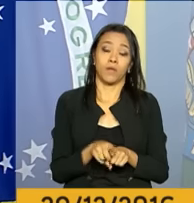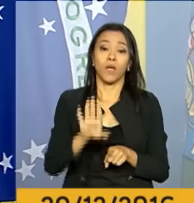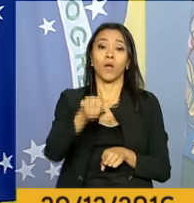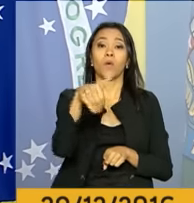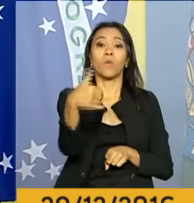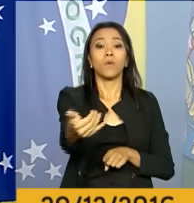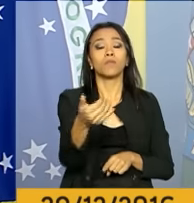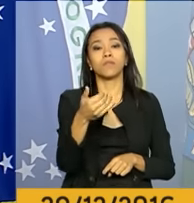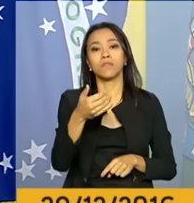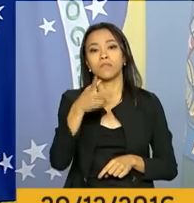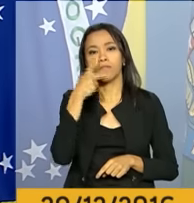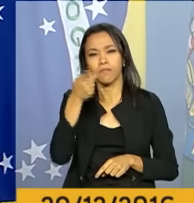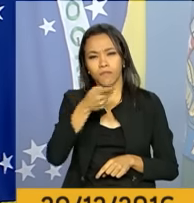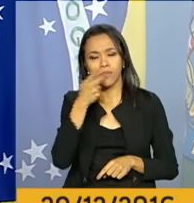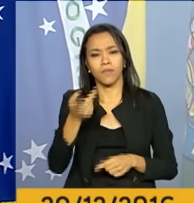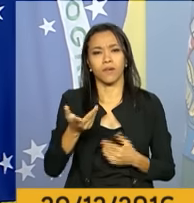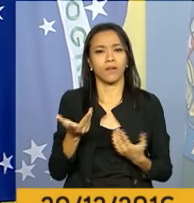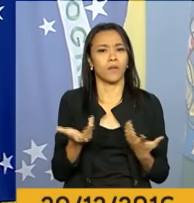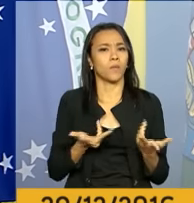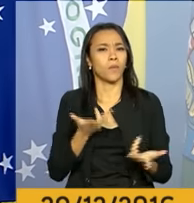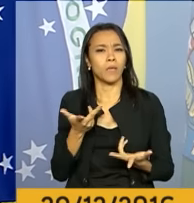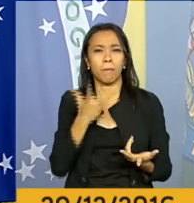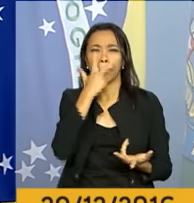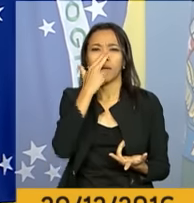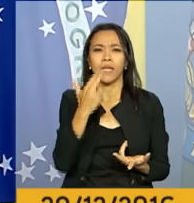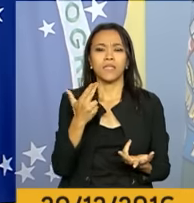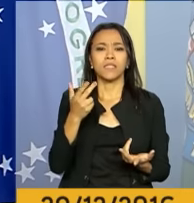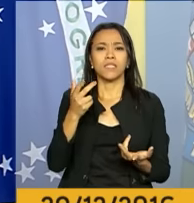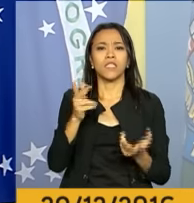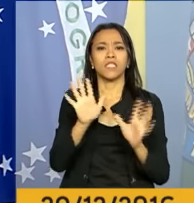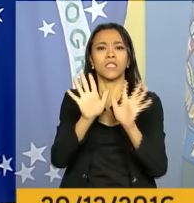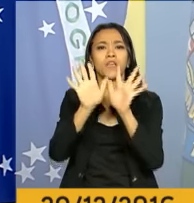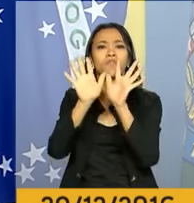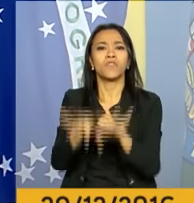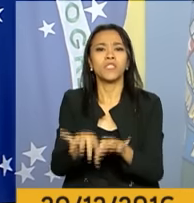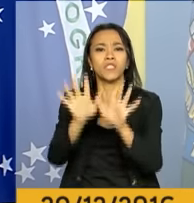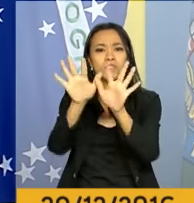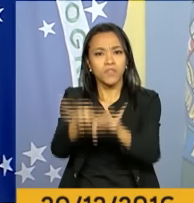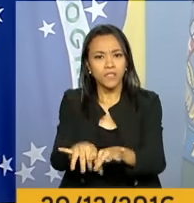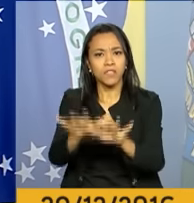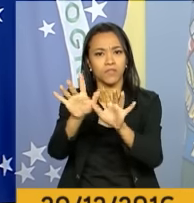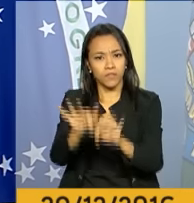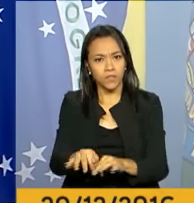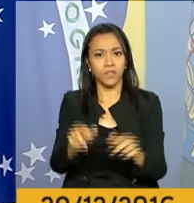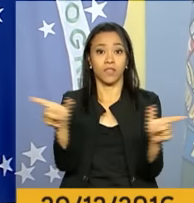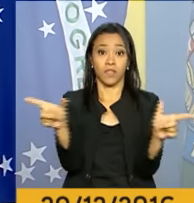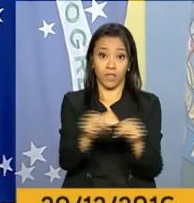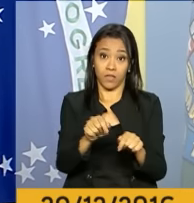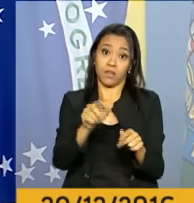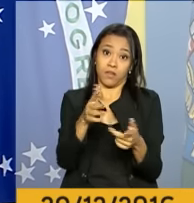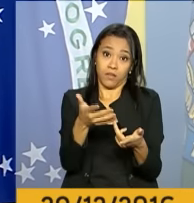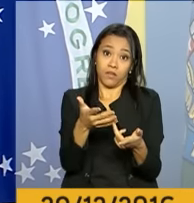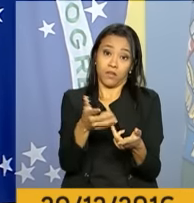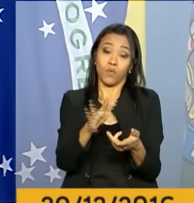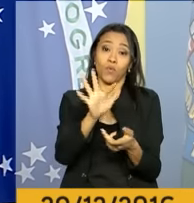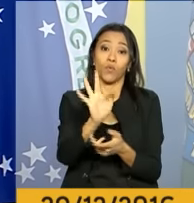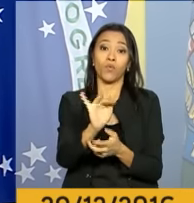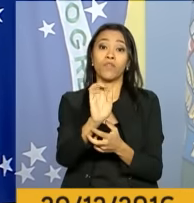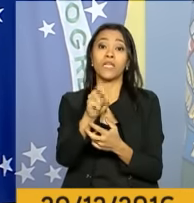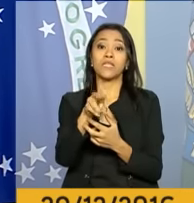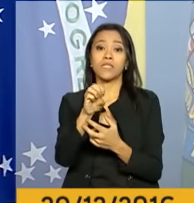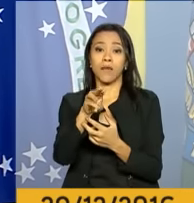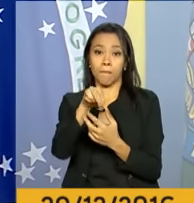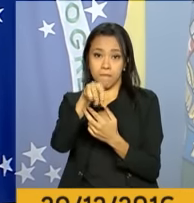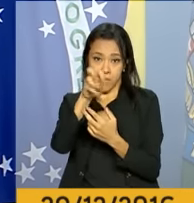se falava que Possivelmente seria extinto o financiamento estudantil para os mais carentes na universidade nós